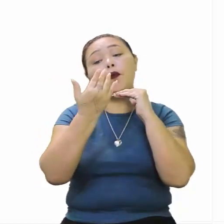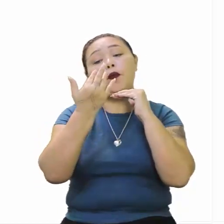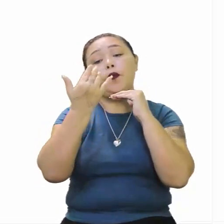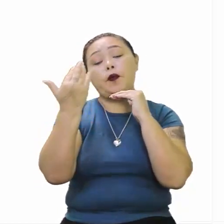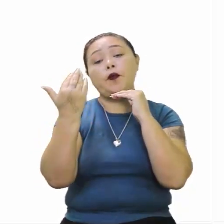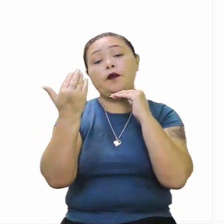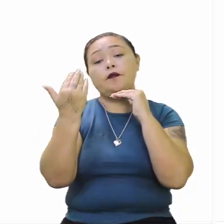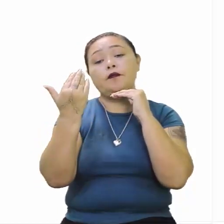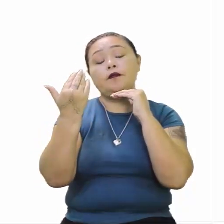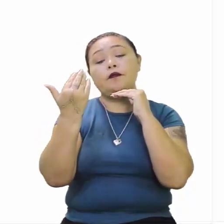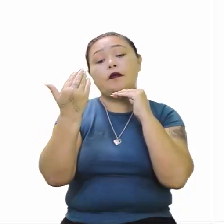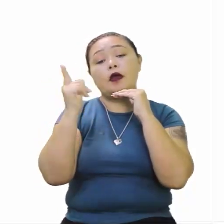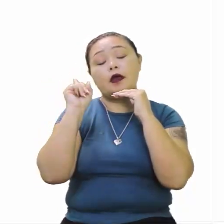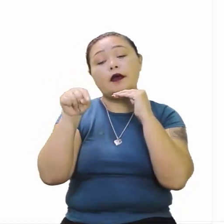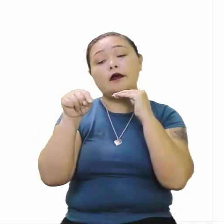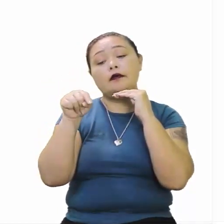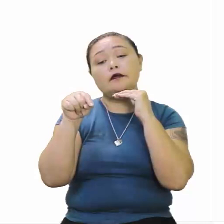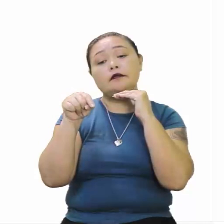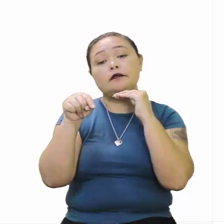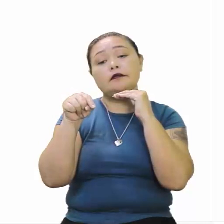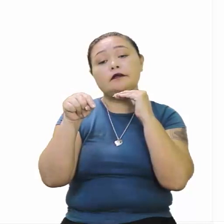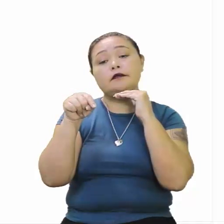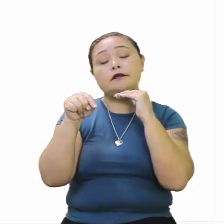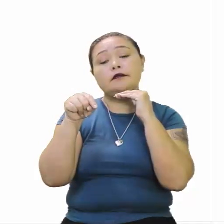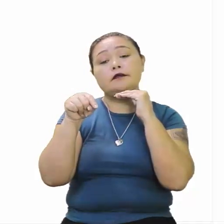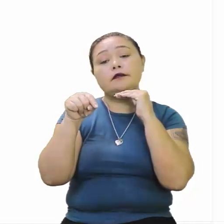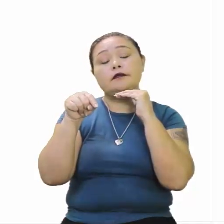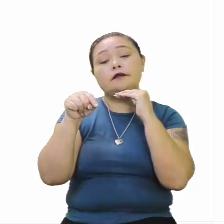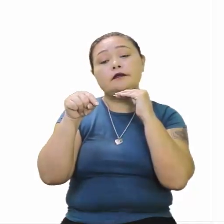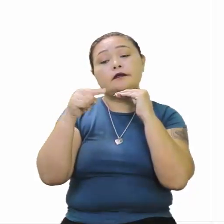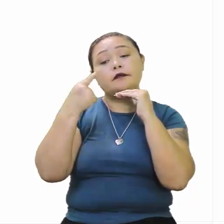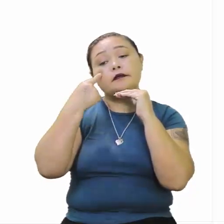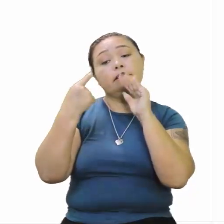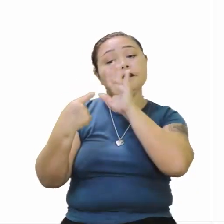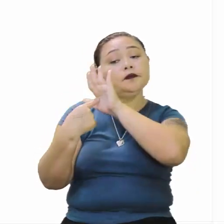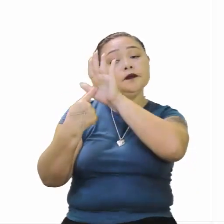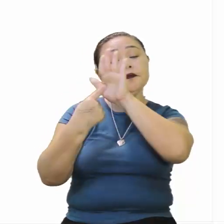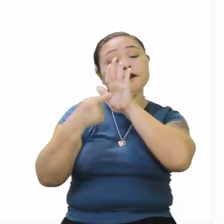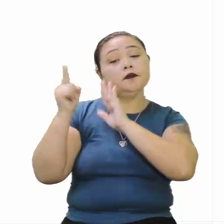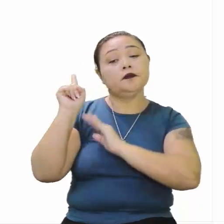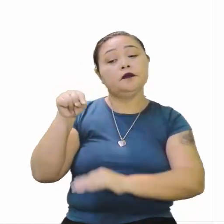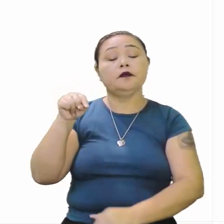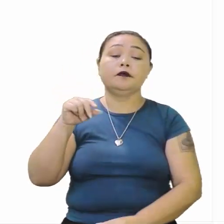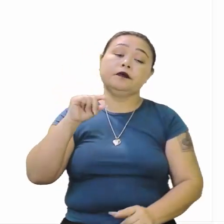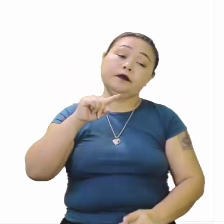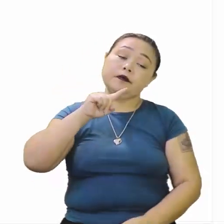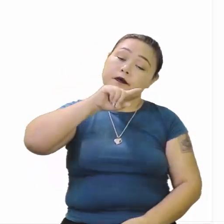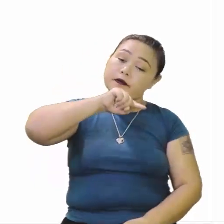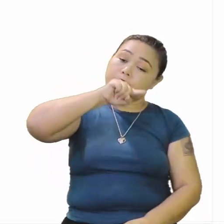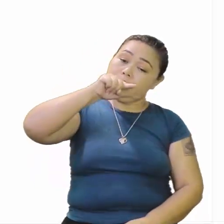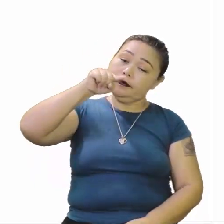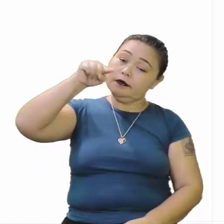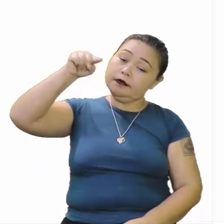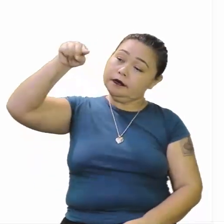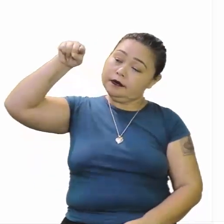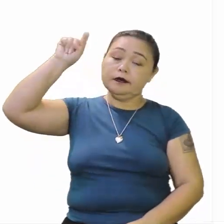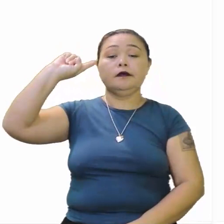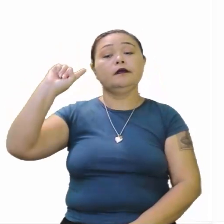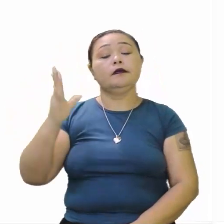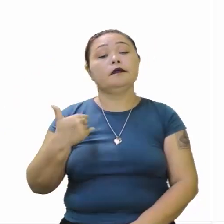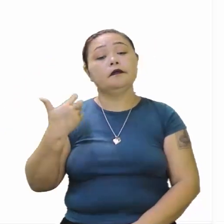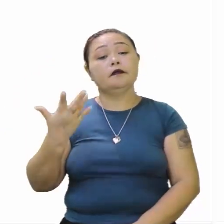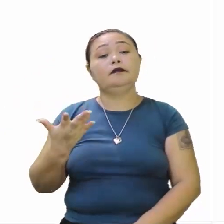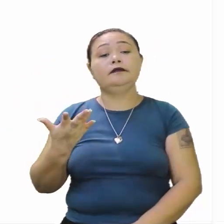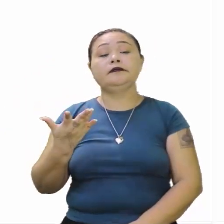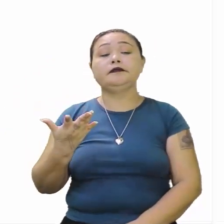tiver. Por isso que nós demonstramos aqui através do gráfico. Quer dizer,